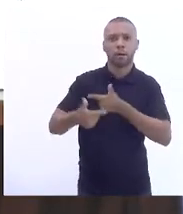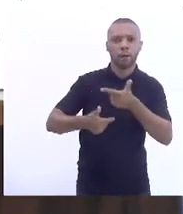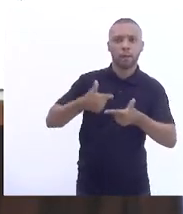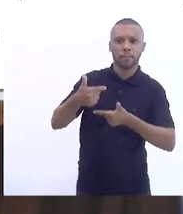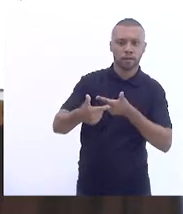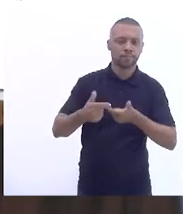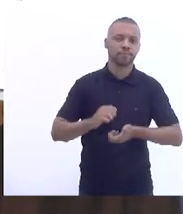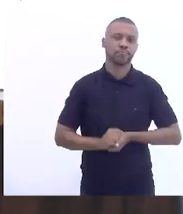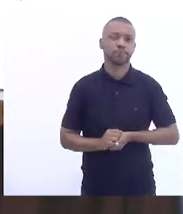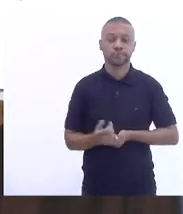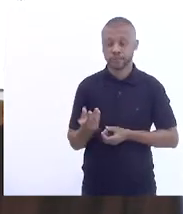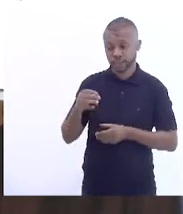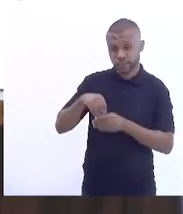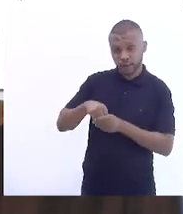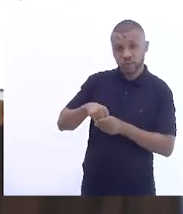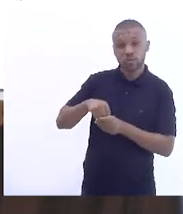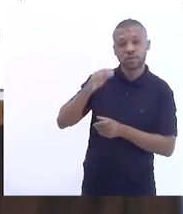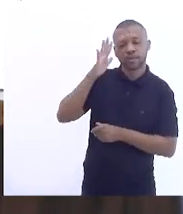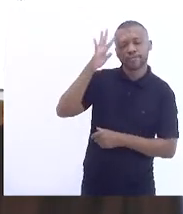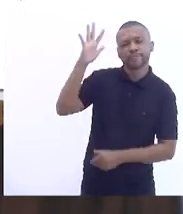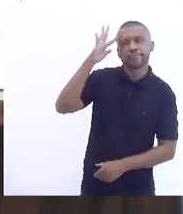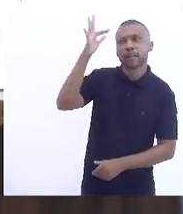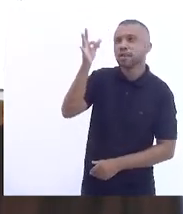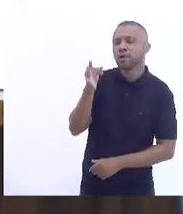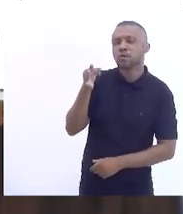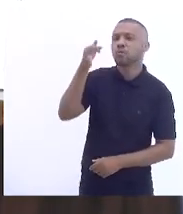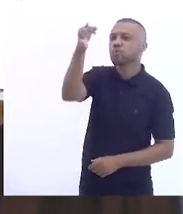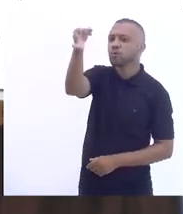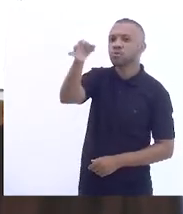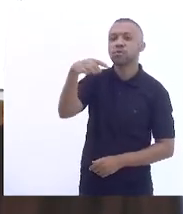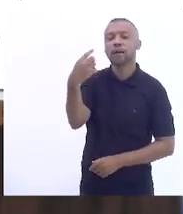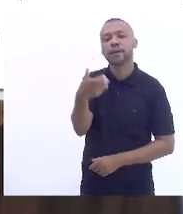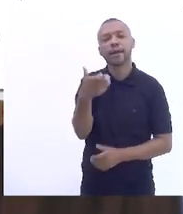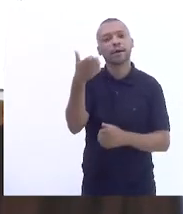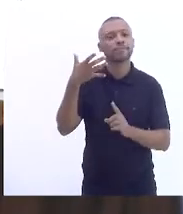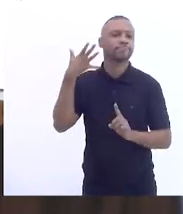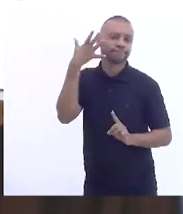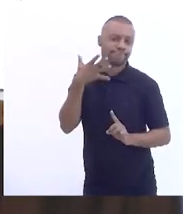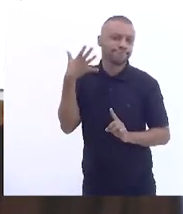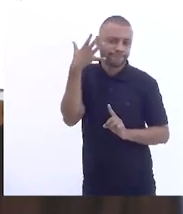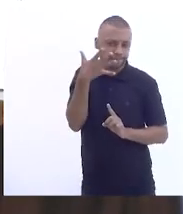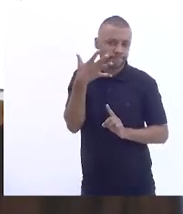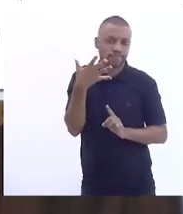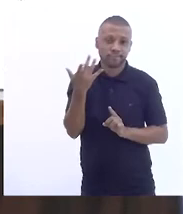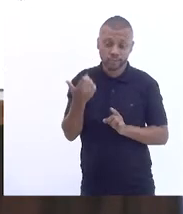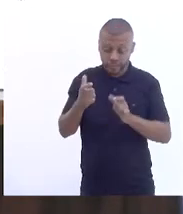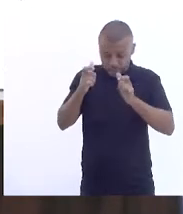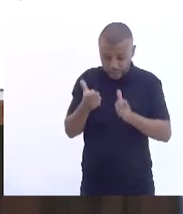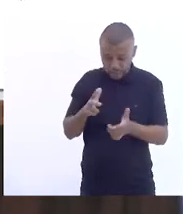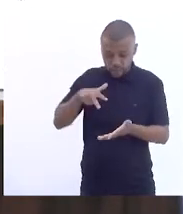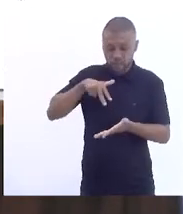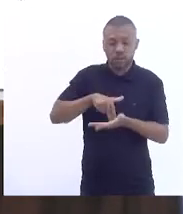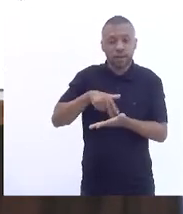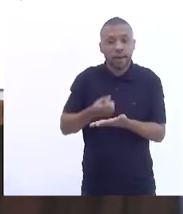daqui também desse Horizonte do futuro que a gente quer falar e a desse Horizonte que a nossa juventude Negra e favelada